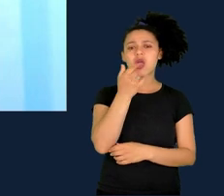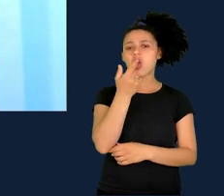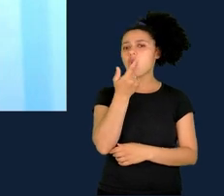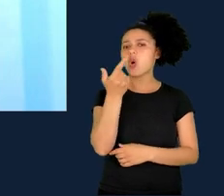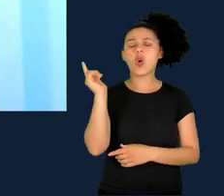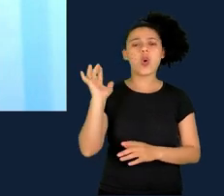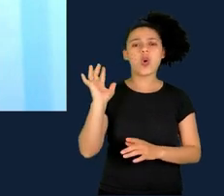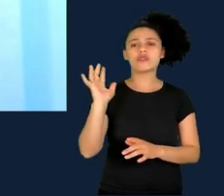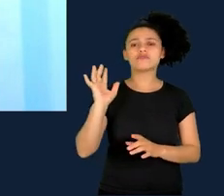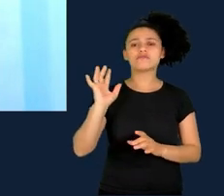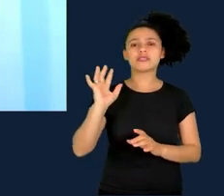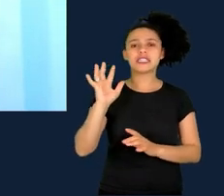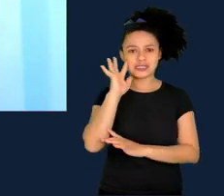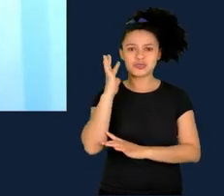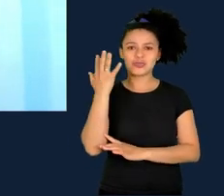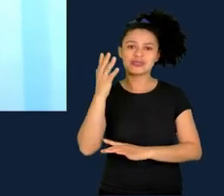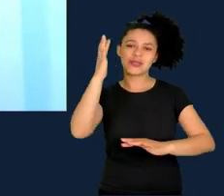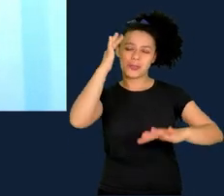outra situação, né?